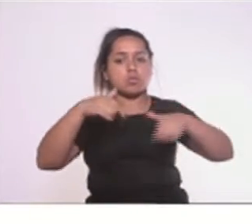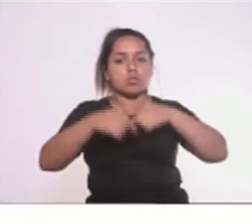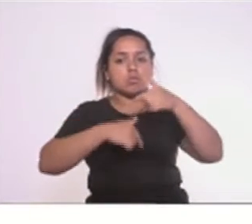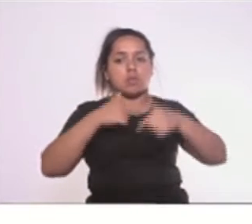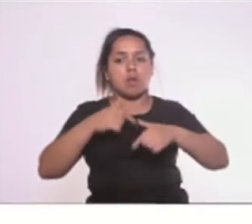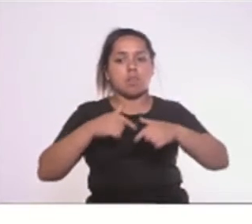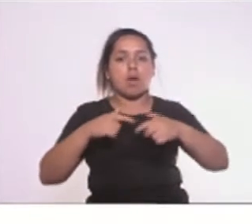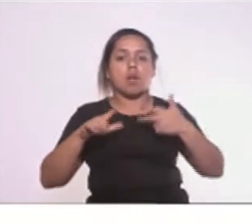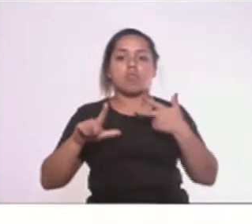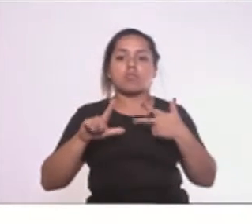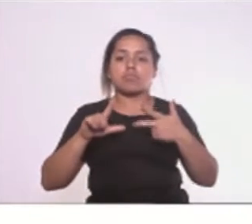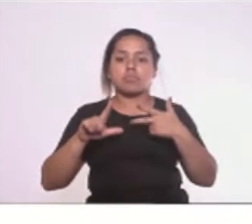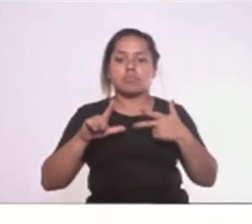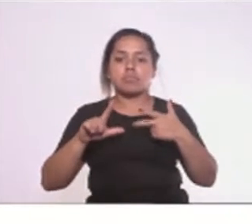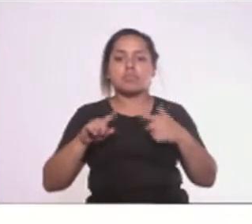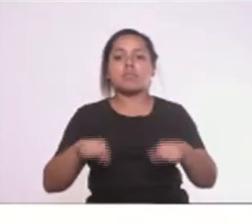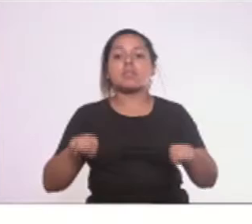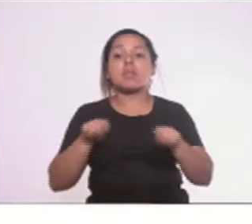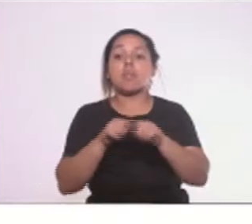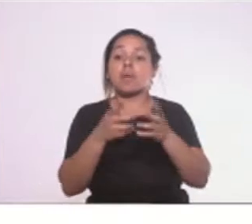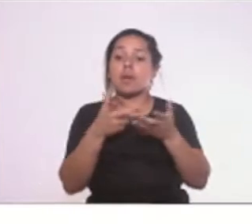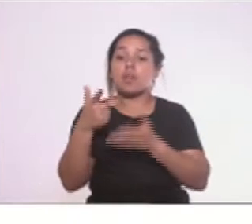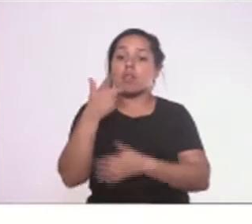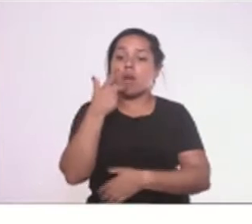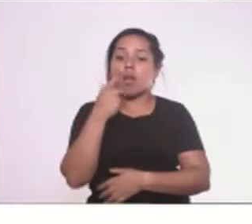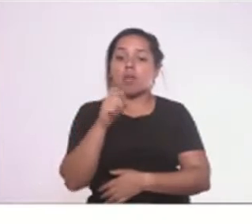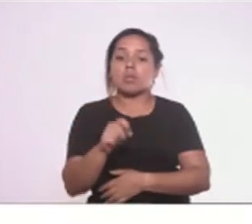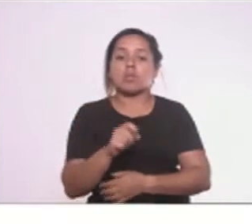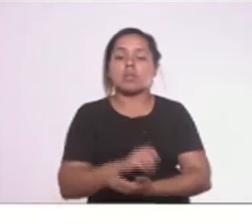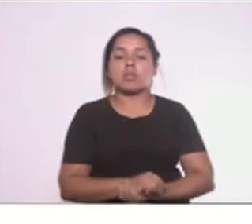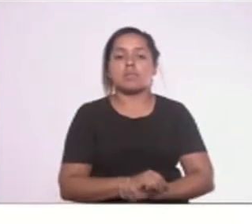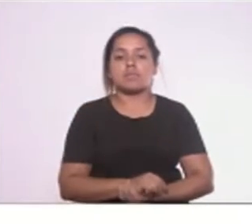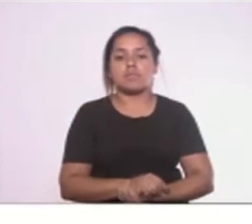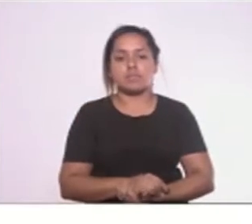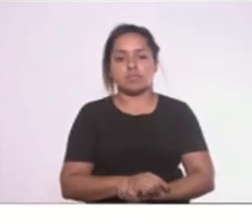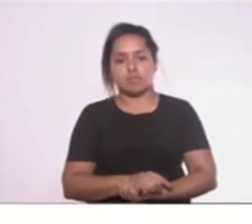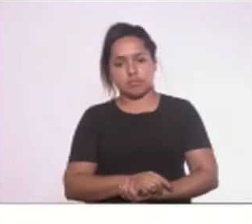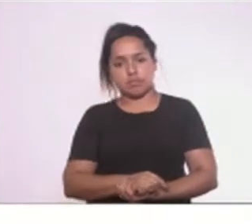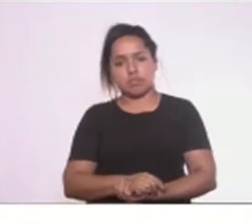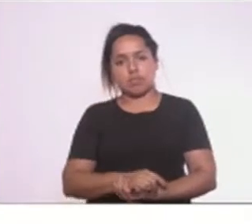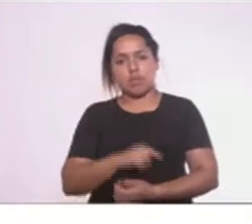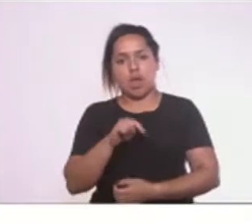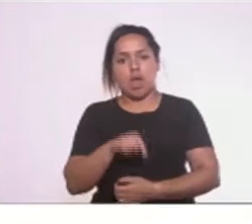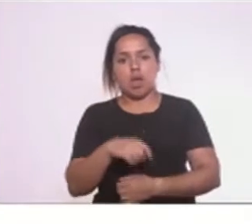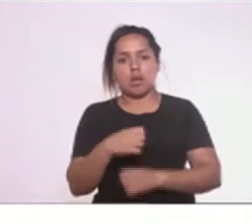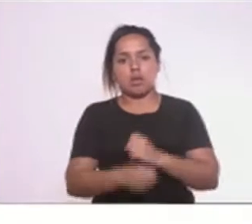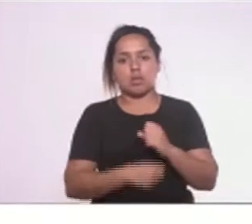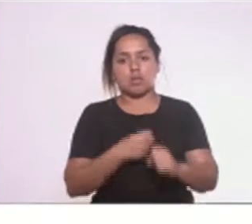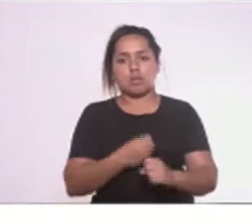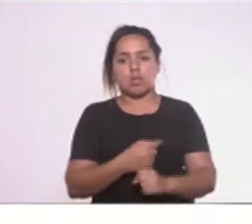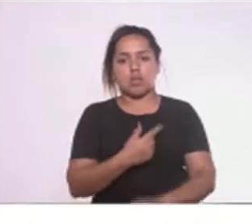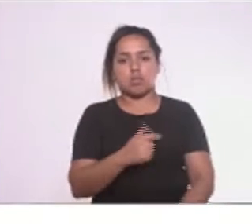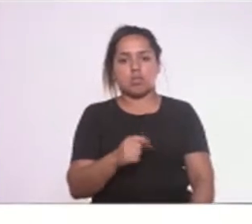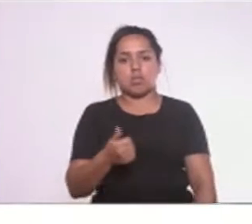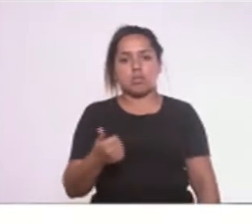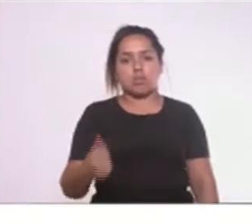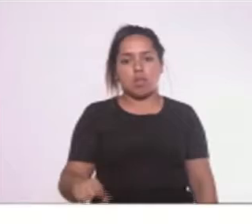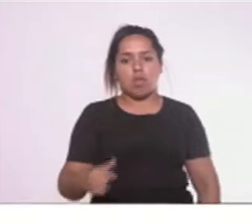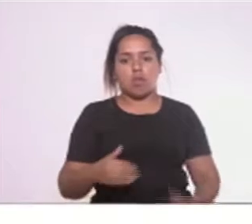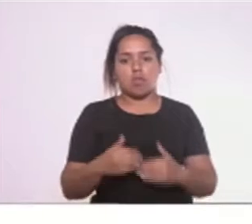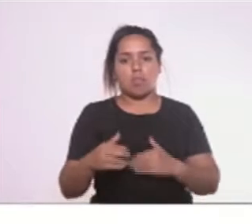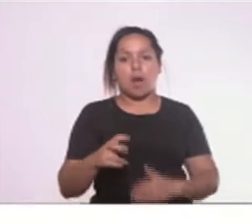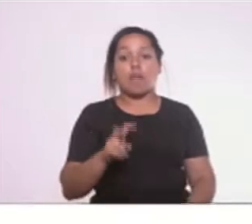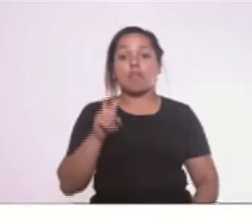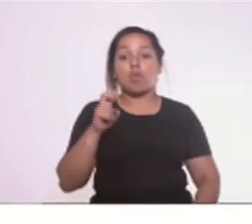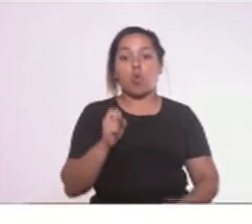legislativo. Da mesma forma, eu queria ressaltar, e neste ano 2019, que é o 5º ano que completo aqui, consecutivo,